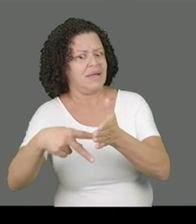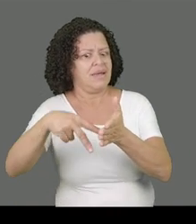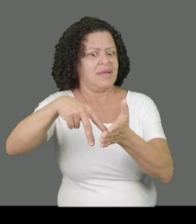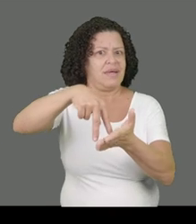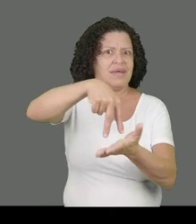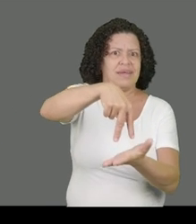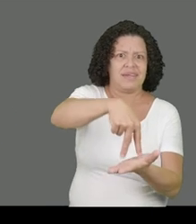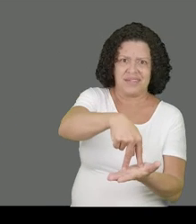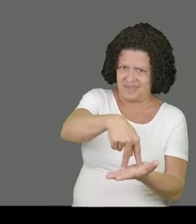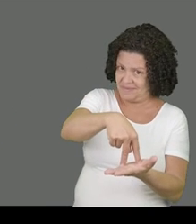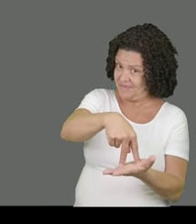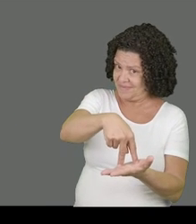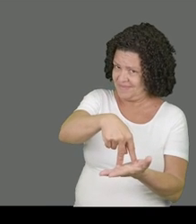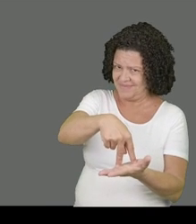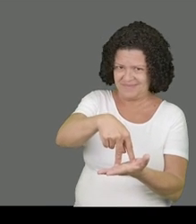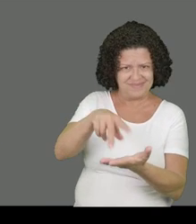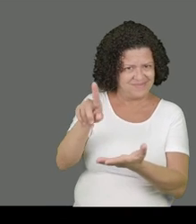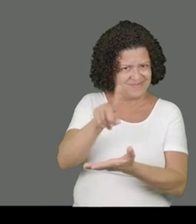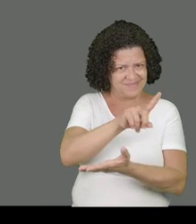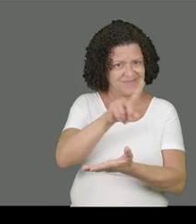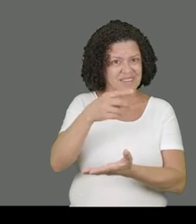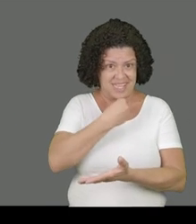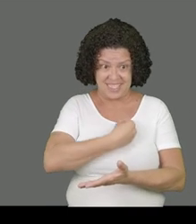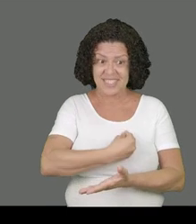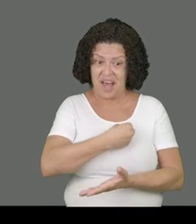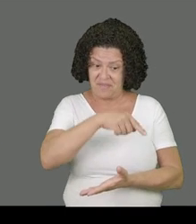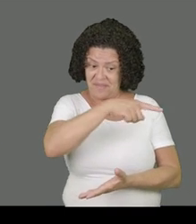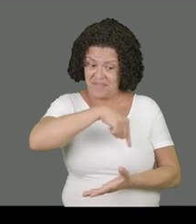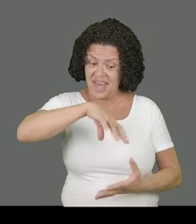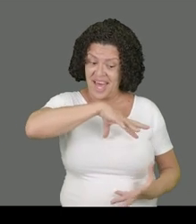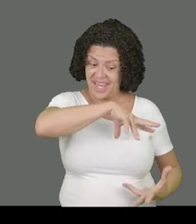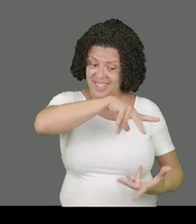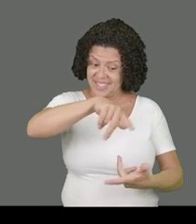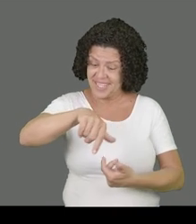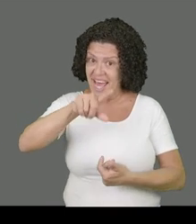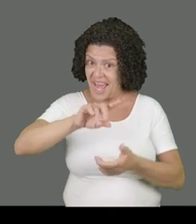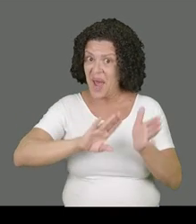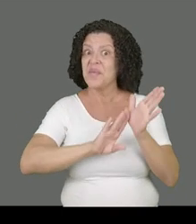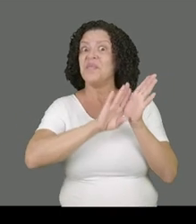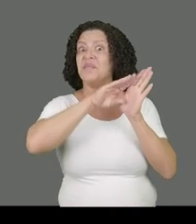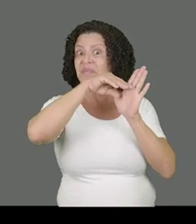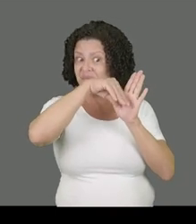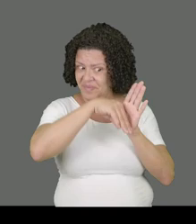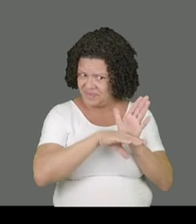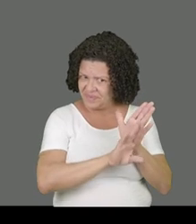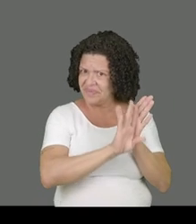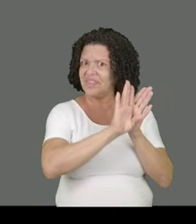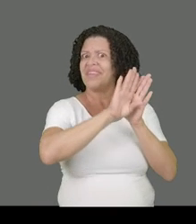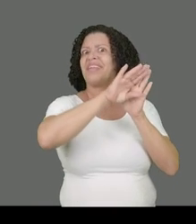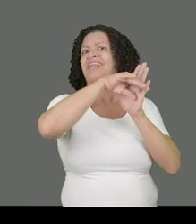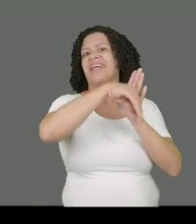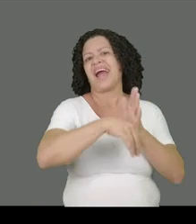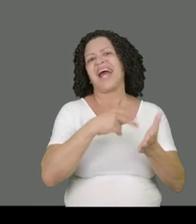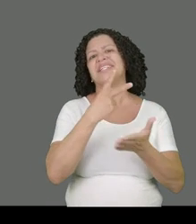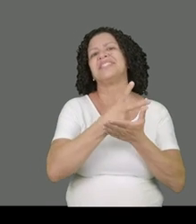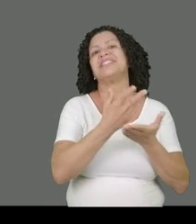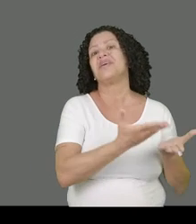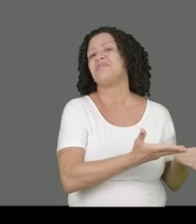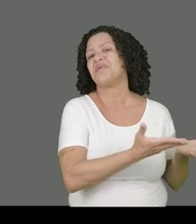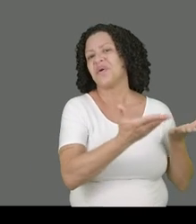cairmos desses despenhadeiros que essa vida num planeta de provas e